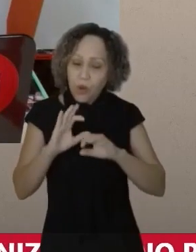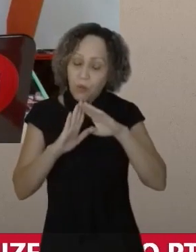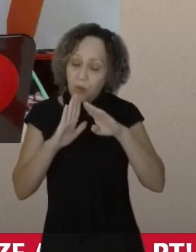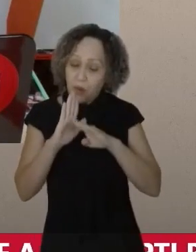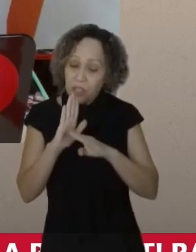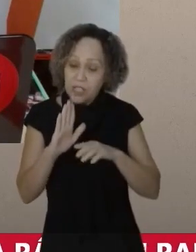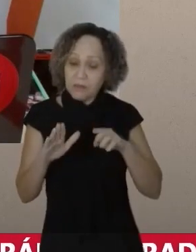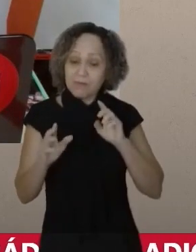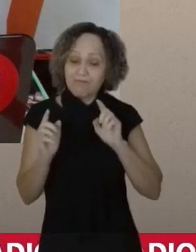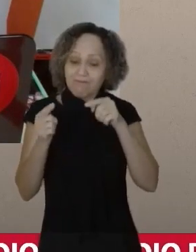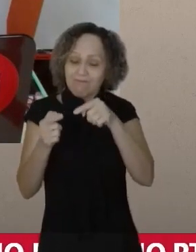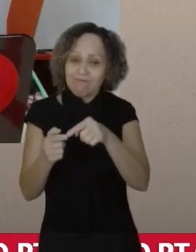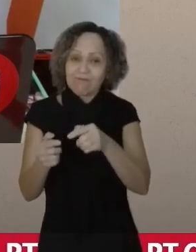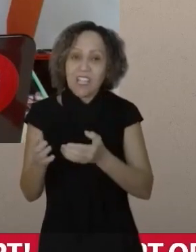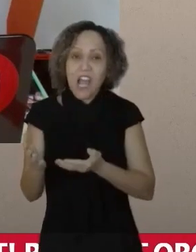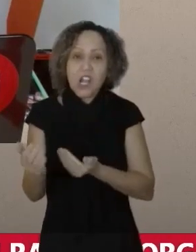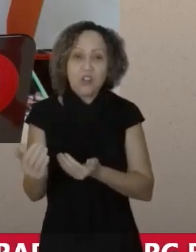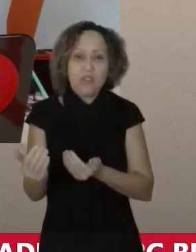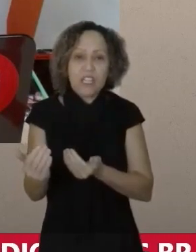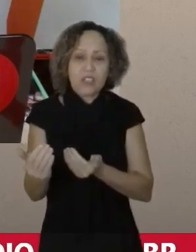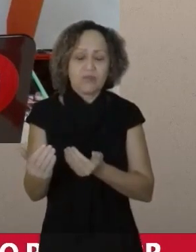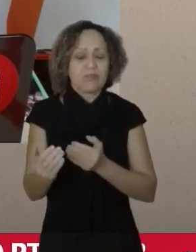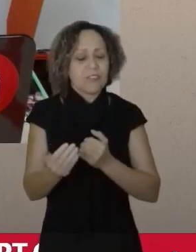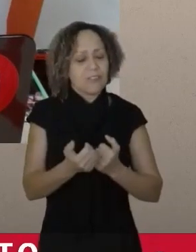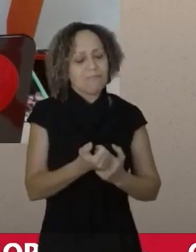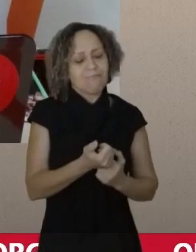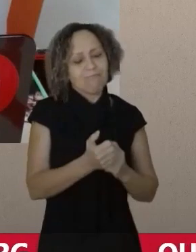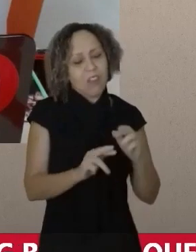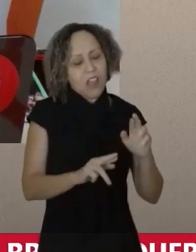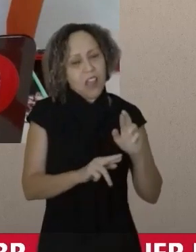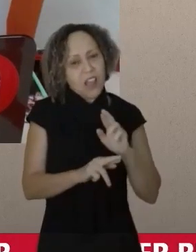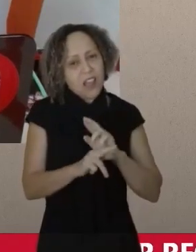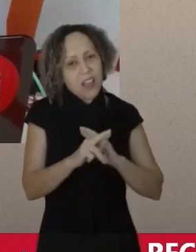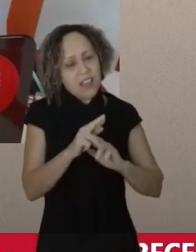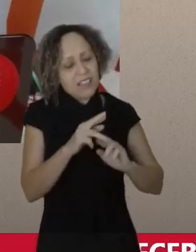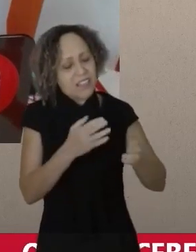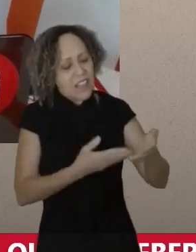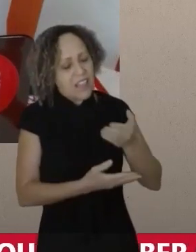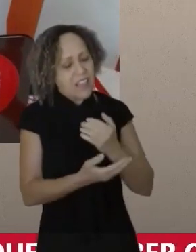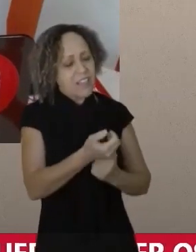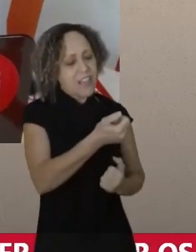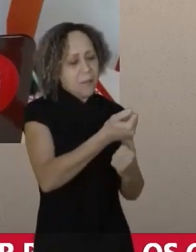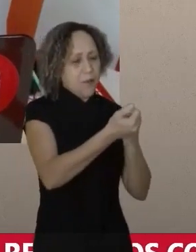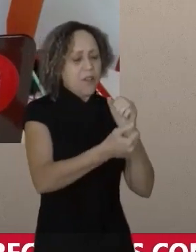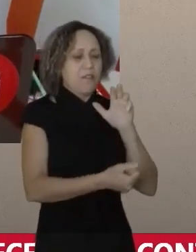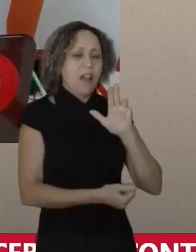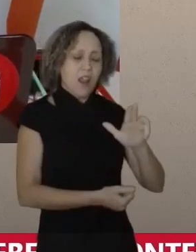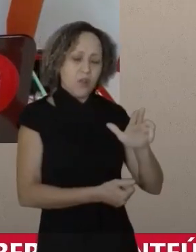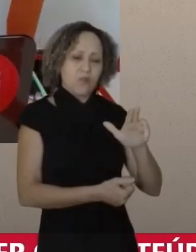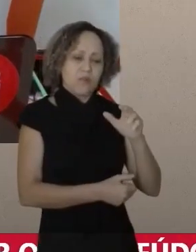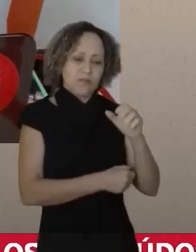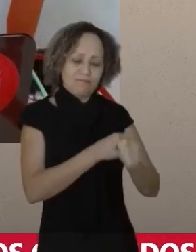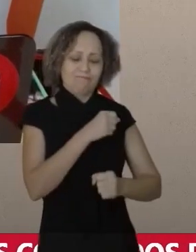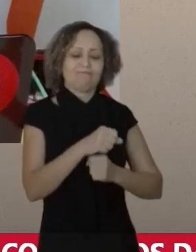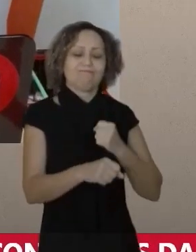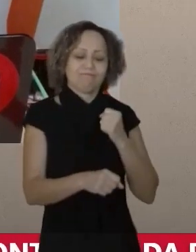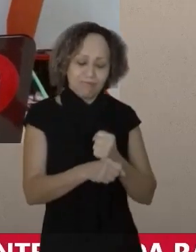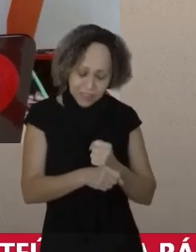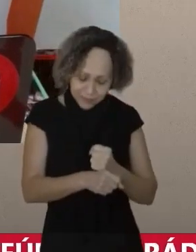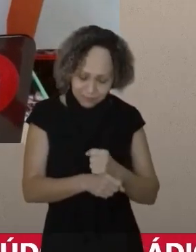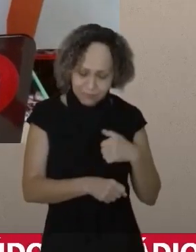campanha e construir o que será essa grande rede de apoio do governo do presidente Lula no ano que vem, porque nós entendemos que